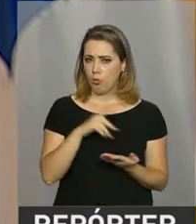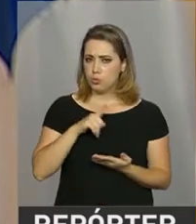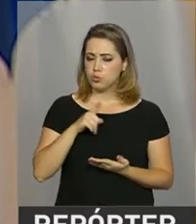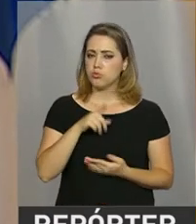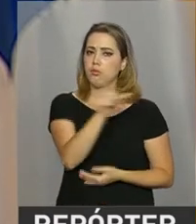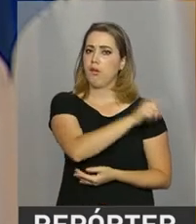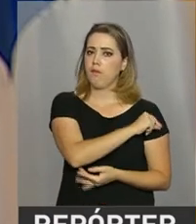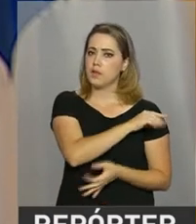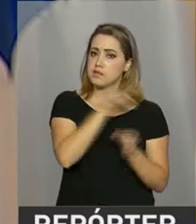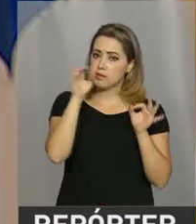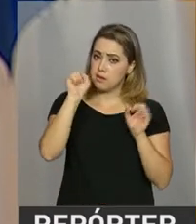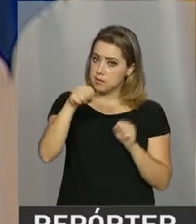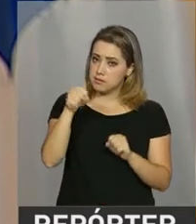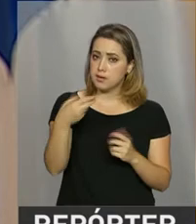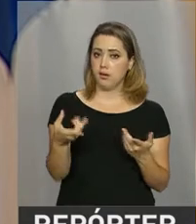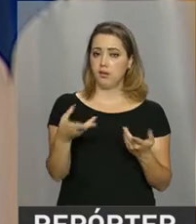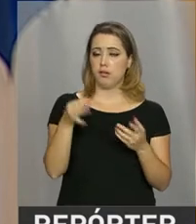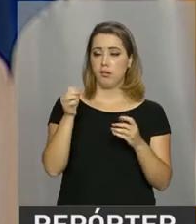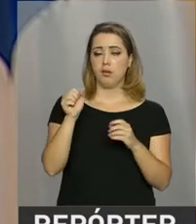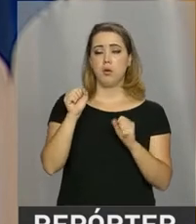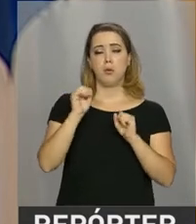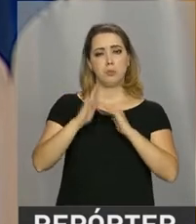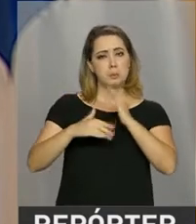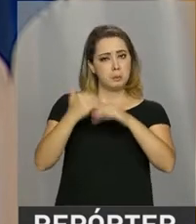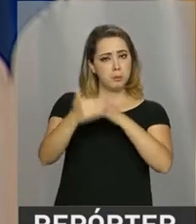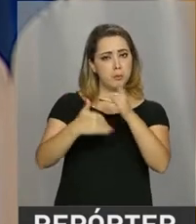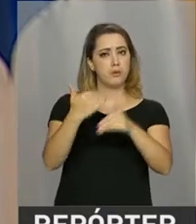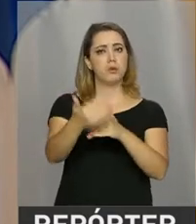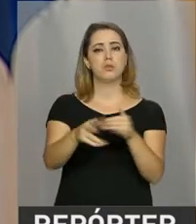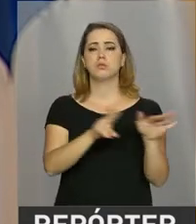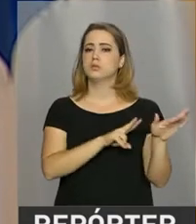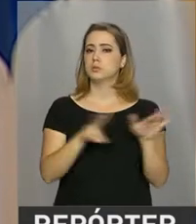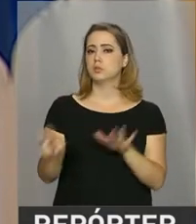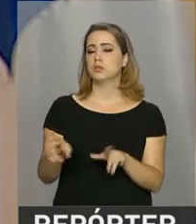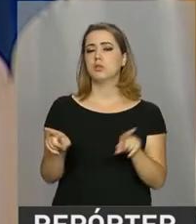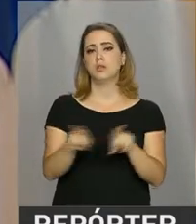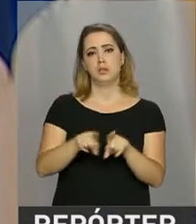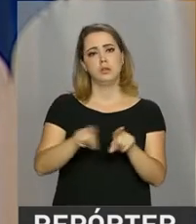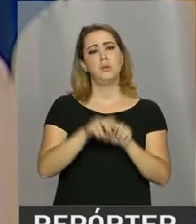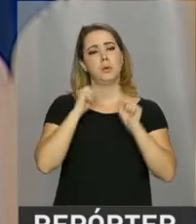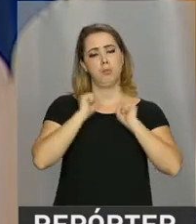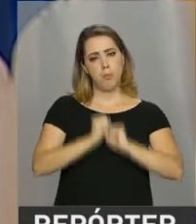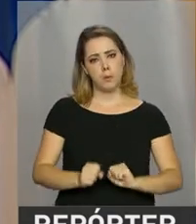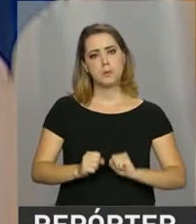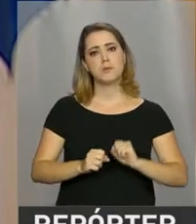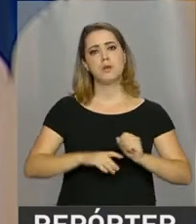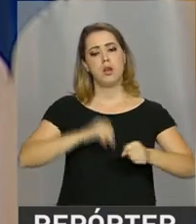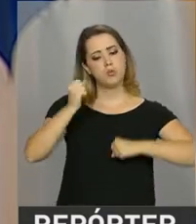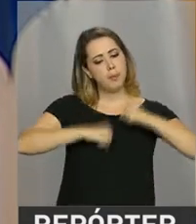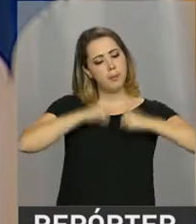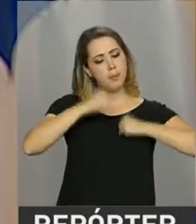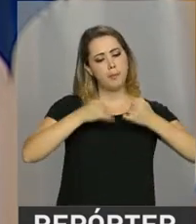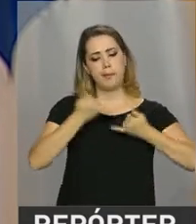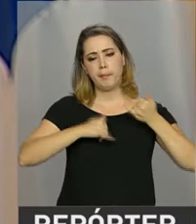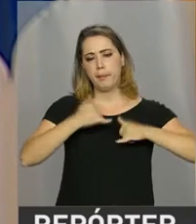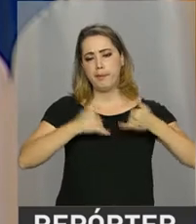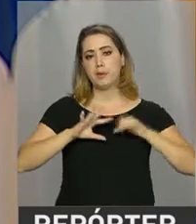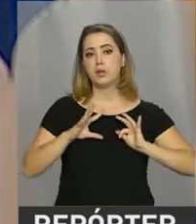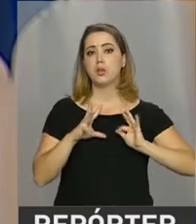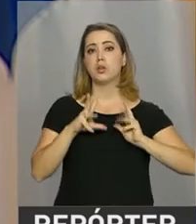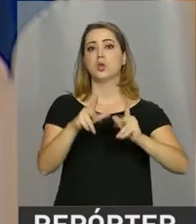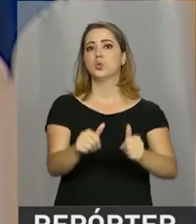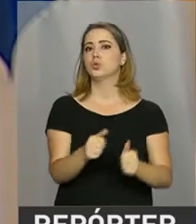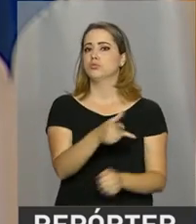temos vacina suficiente para os próximas semanas e ainda capacidade de produção adicional e